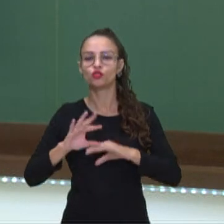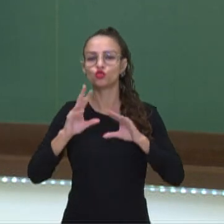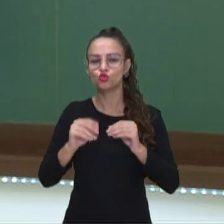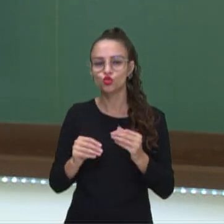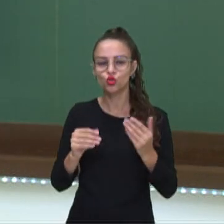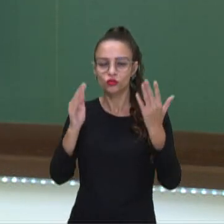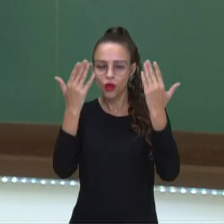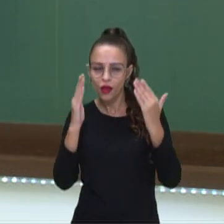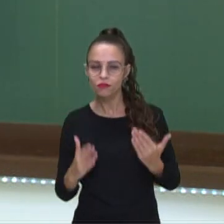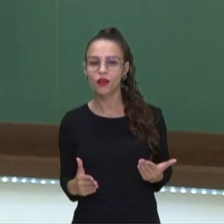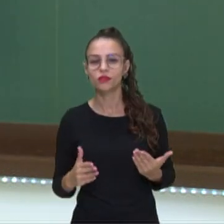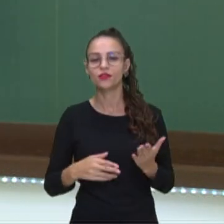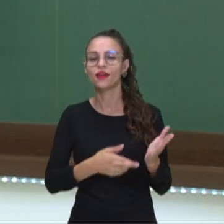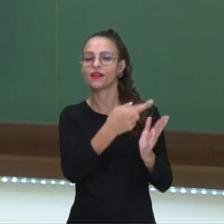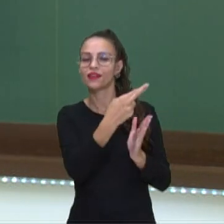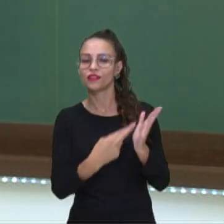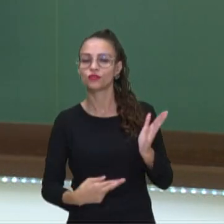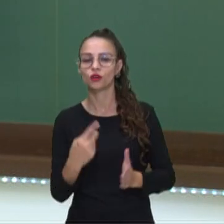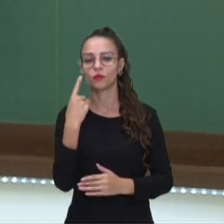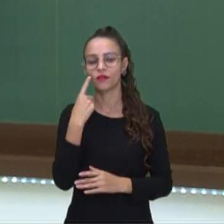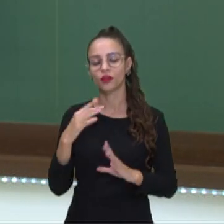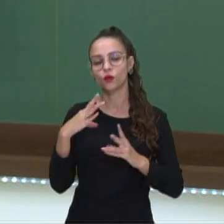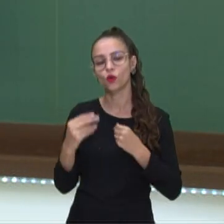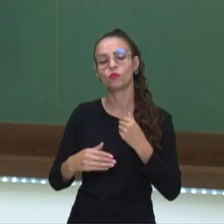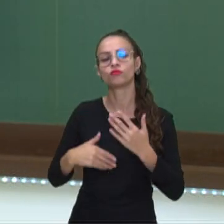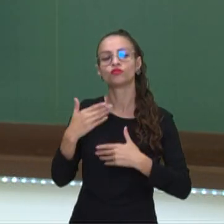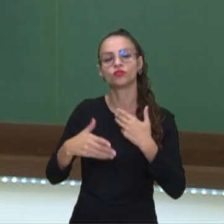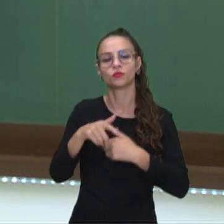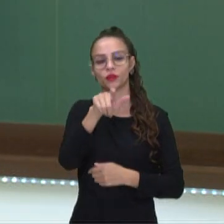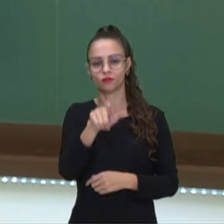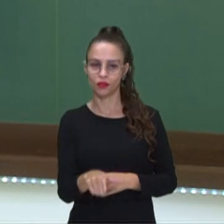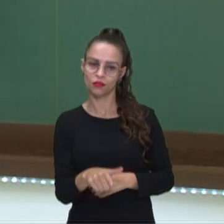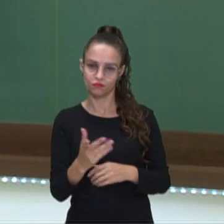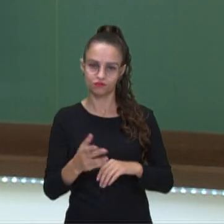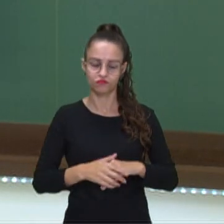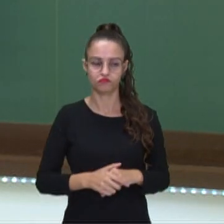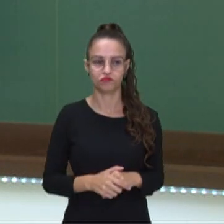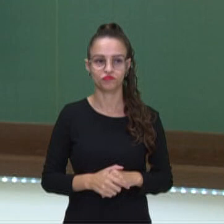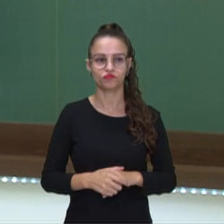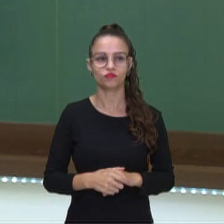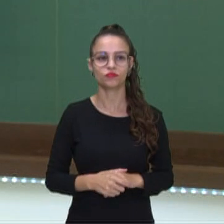o desempenho, um relatório de todo o desempenho do atleta na partida.